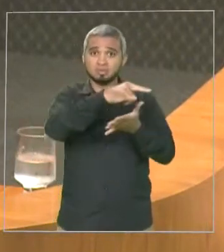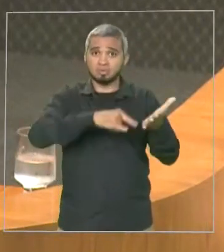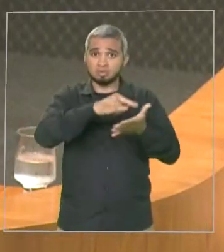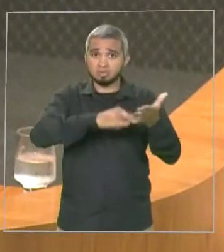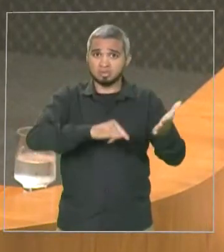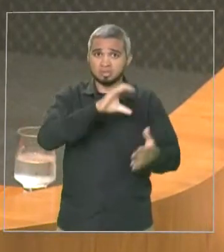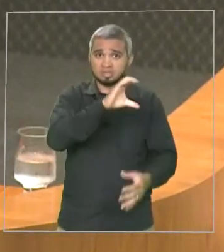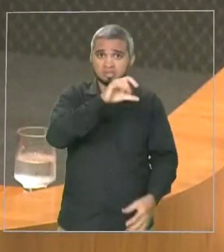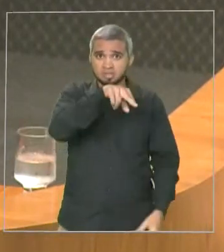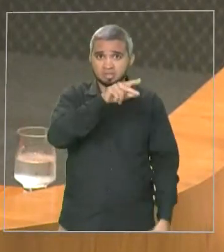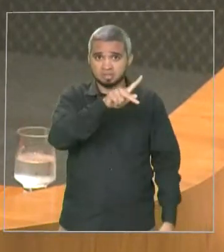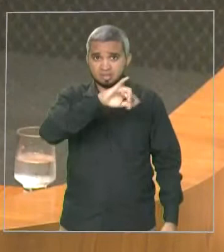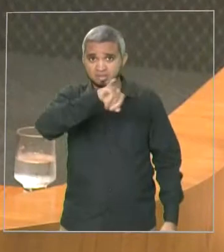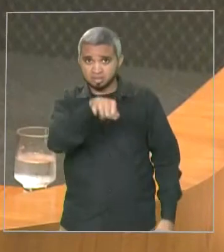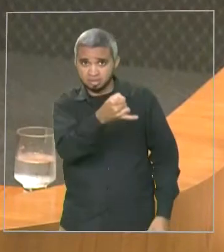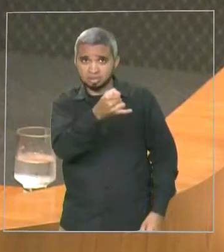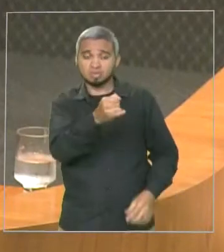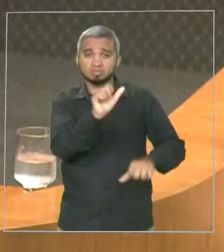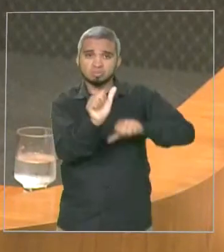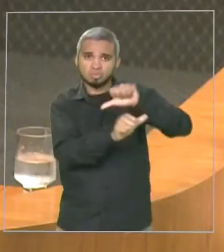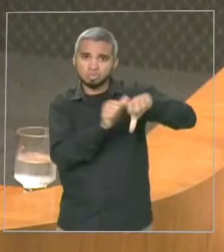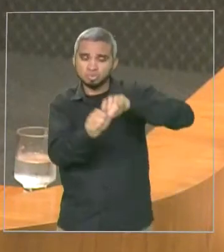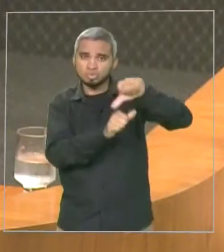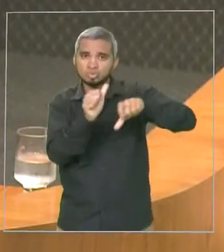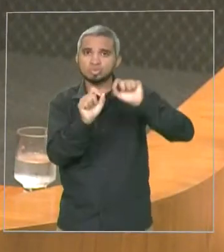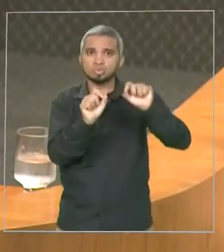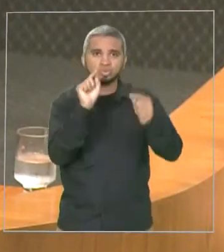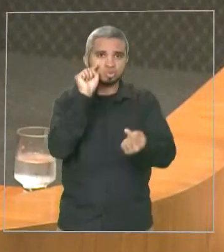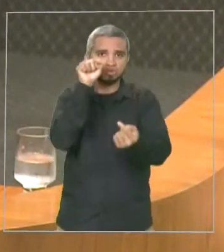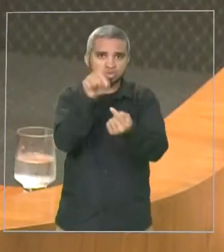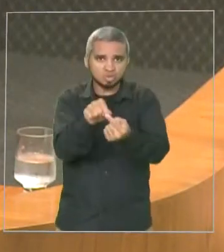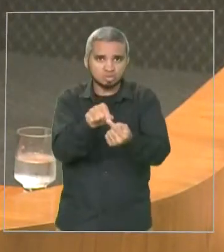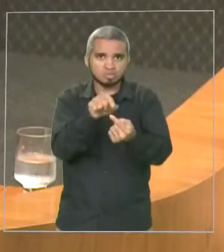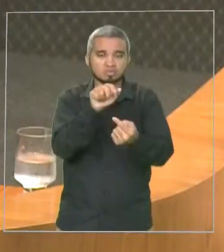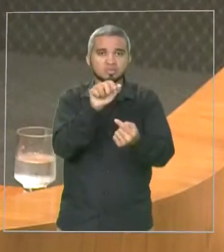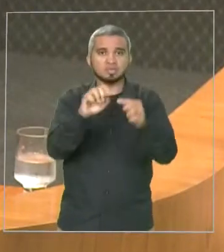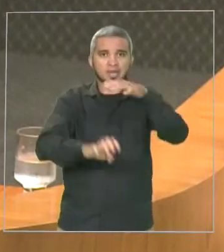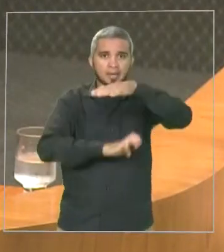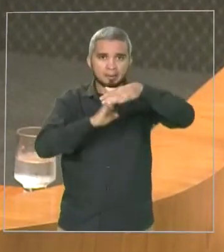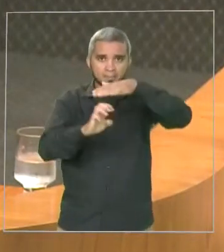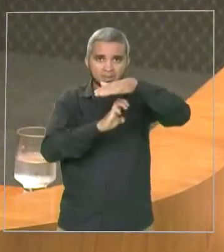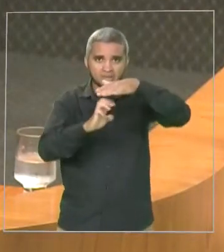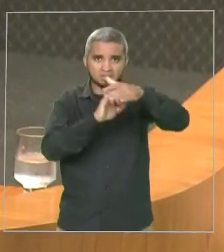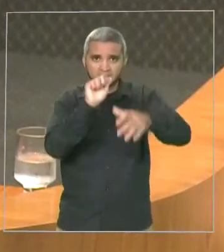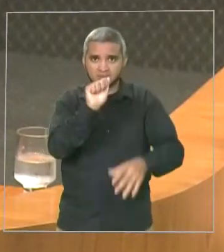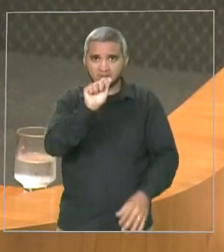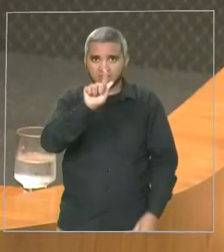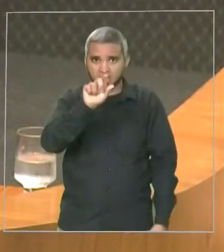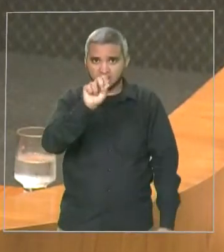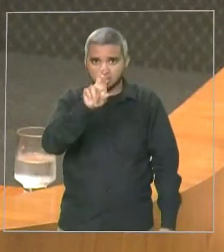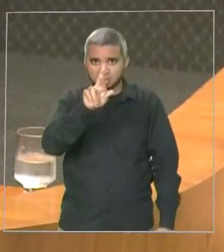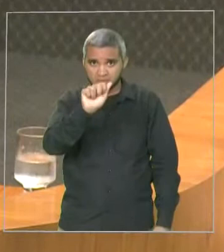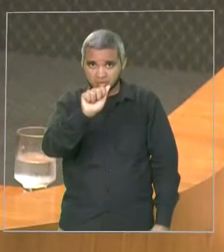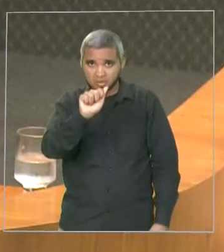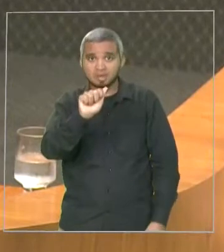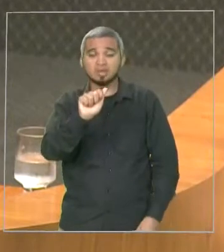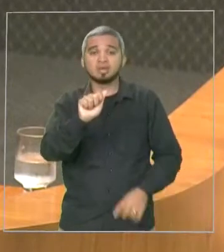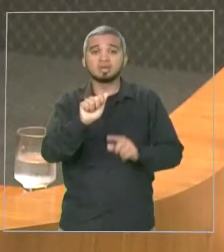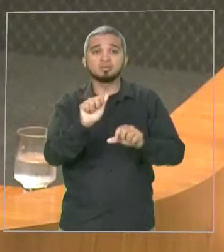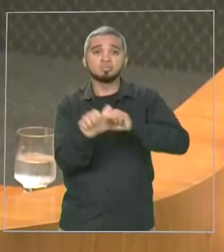Empreendimentos Educacionais Limitados. O objetivo social da Ágora, segundo a cláusula 5ª, alterou-se